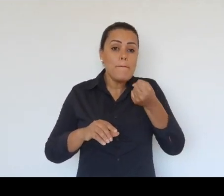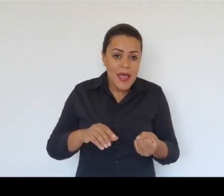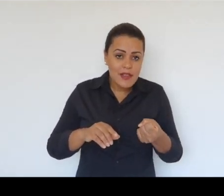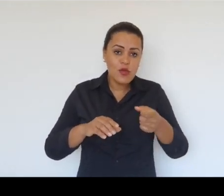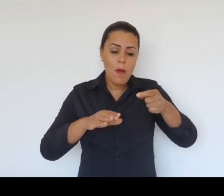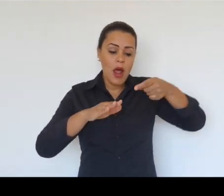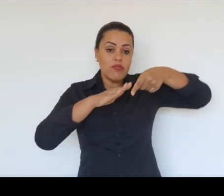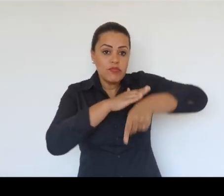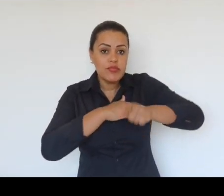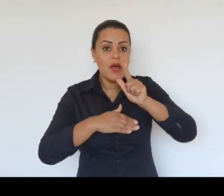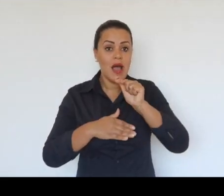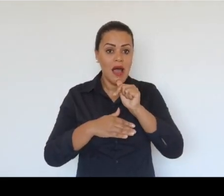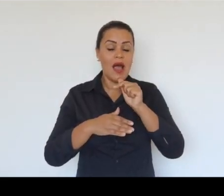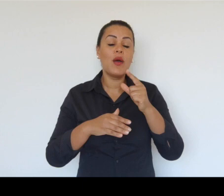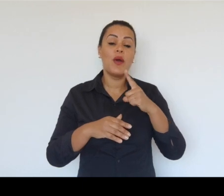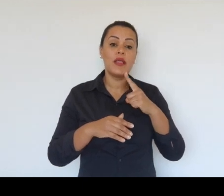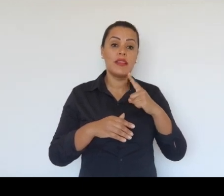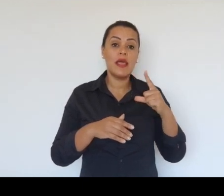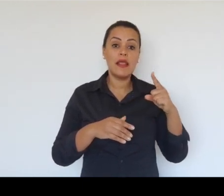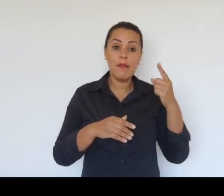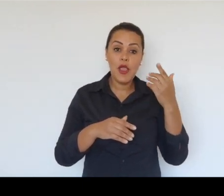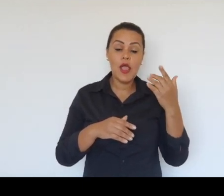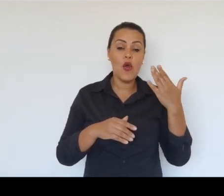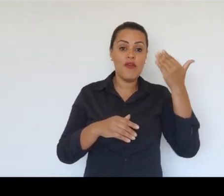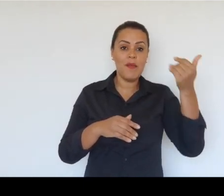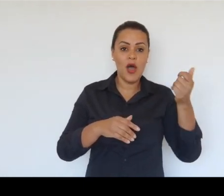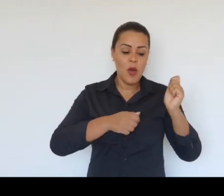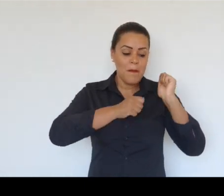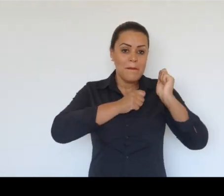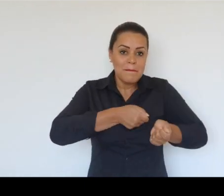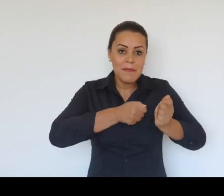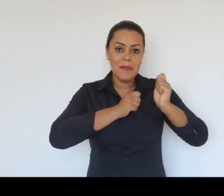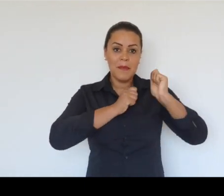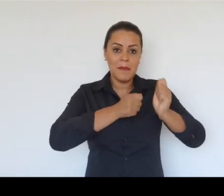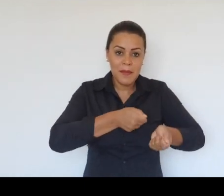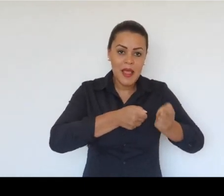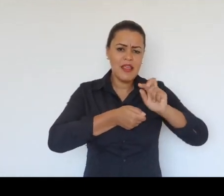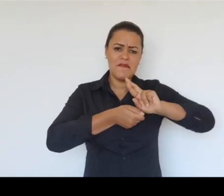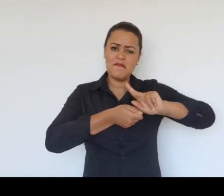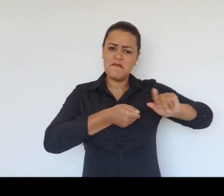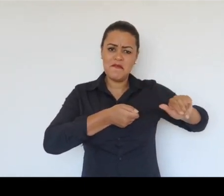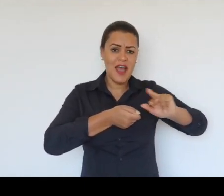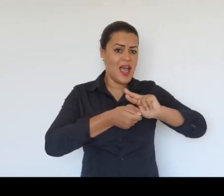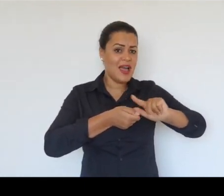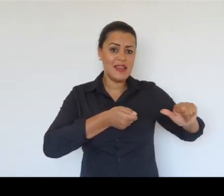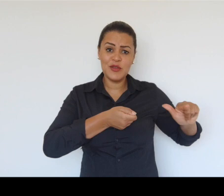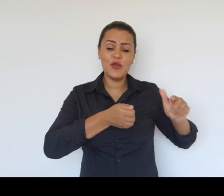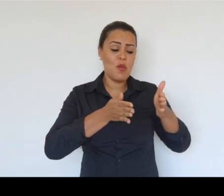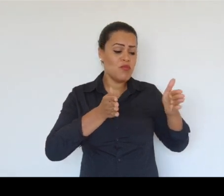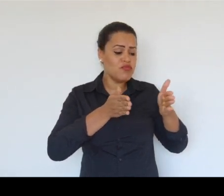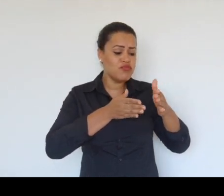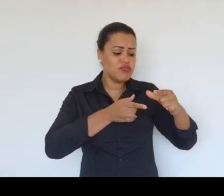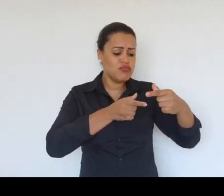aí a gente tem os famosos e populares machados, que têm diversos tamanhos e